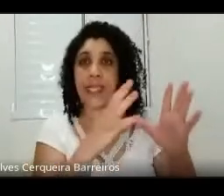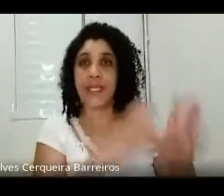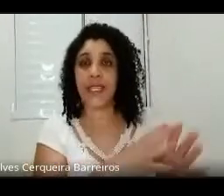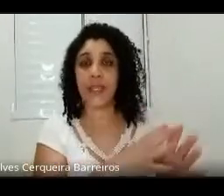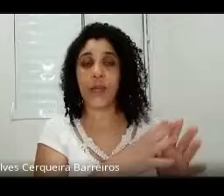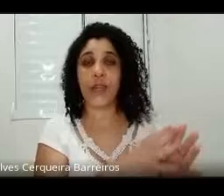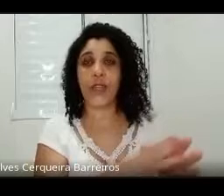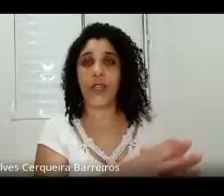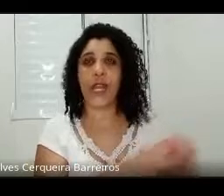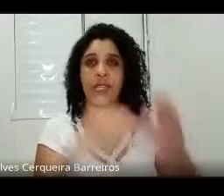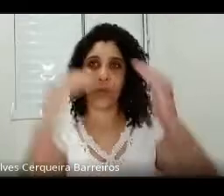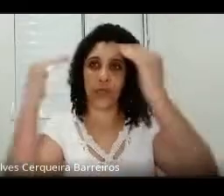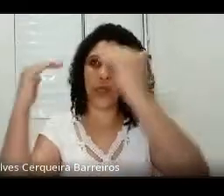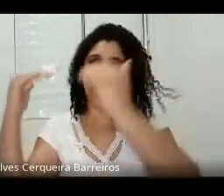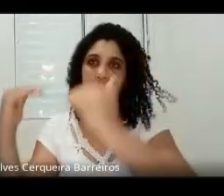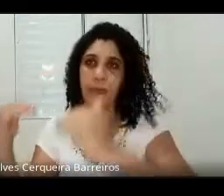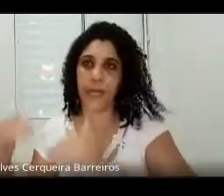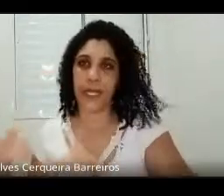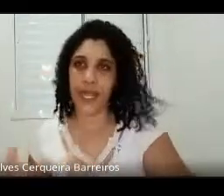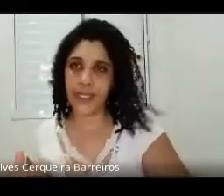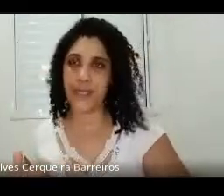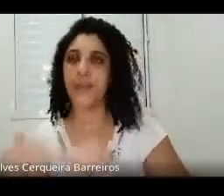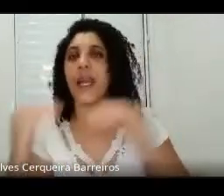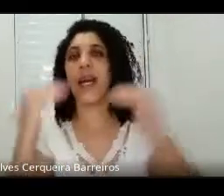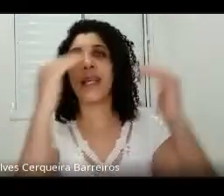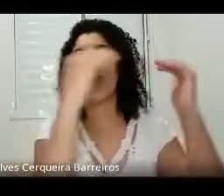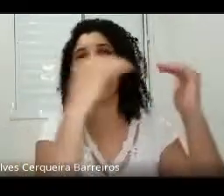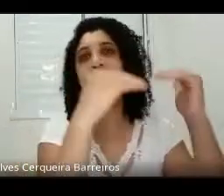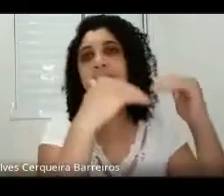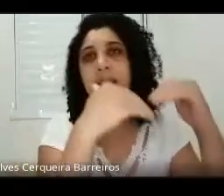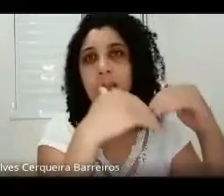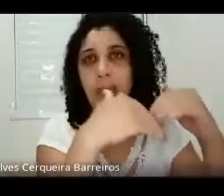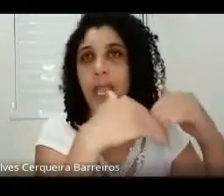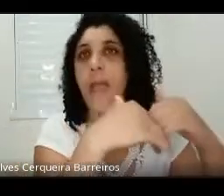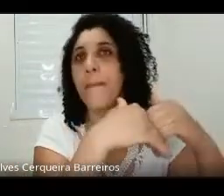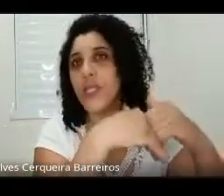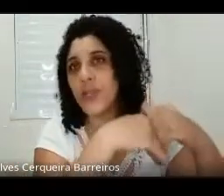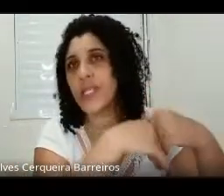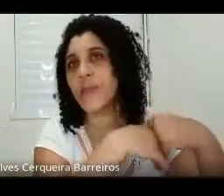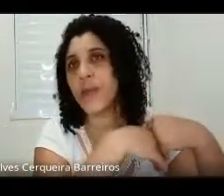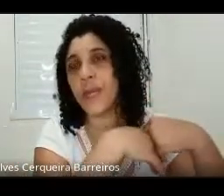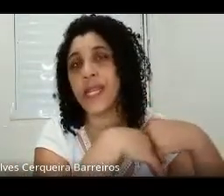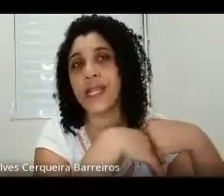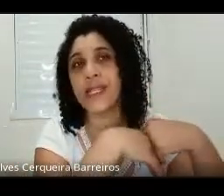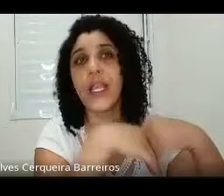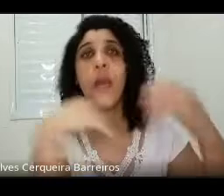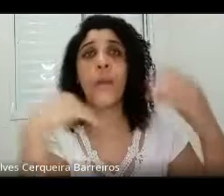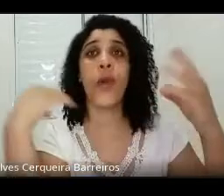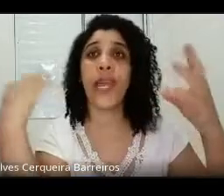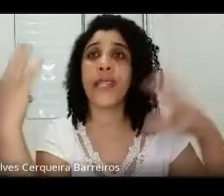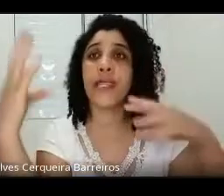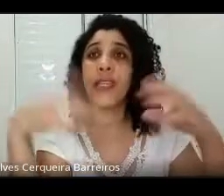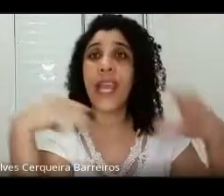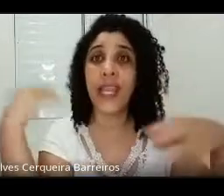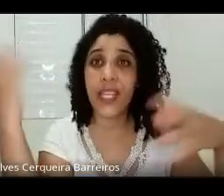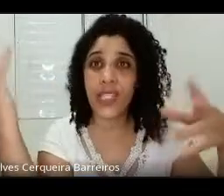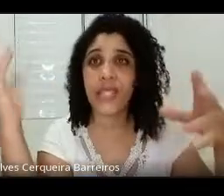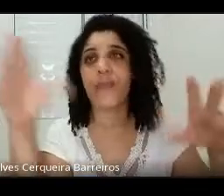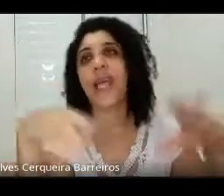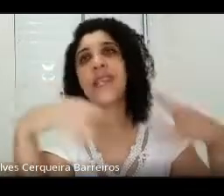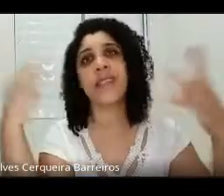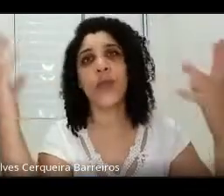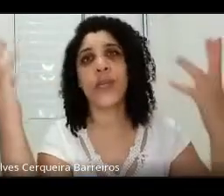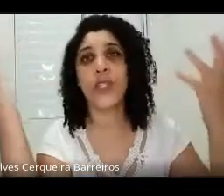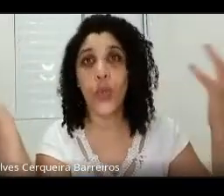que assim como as línguas orais possuem essas propriedades, as línguas de sinais também possuem essas propriedades, porque elas são